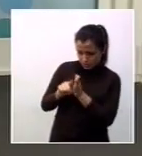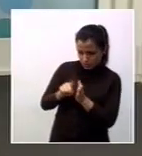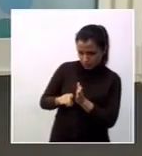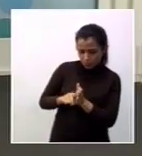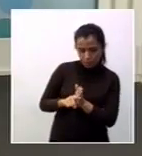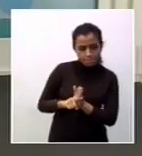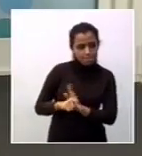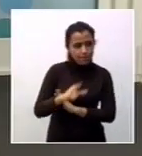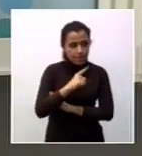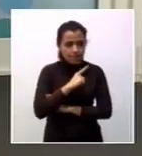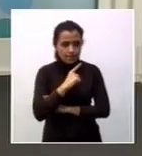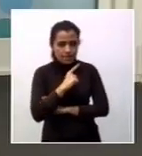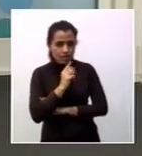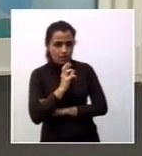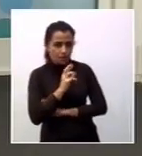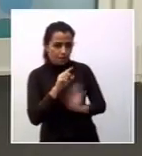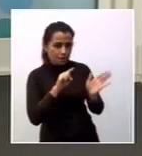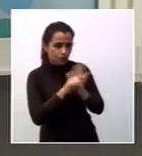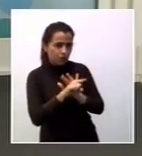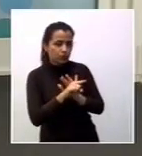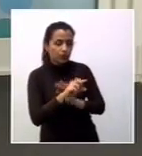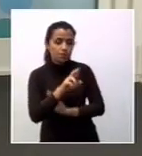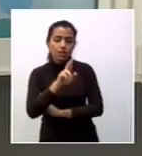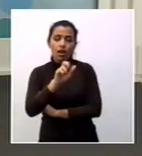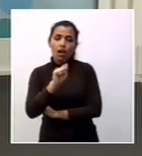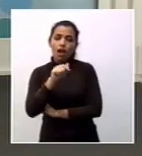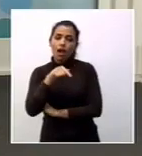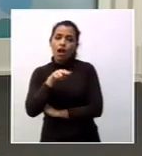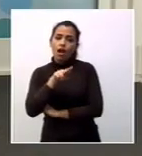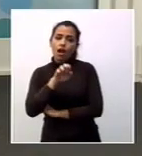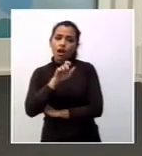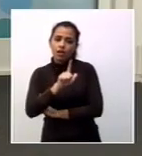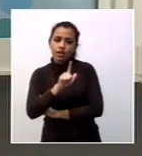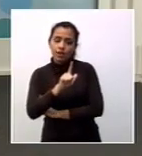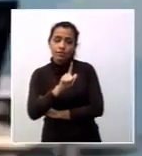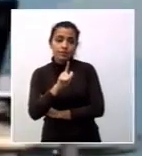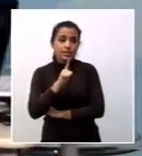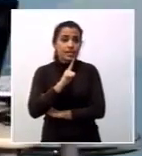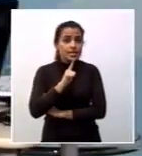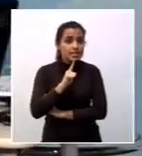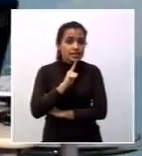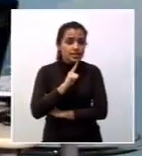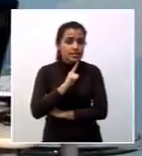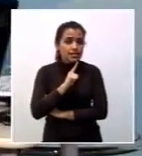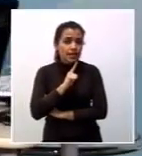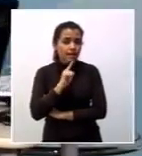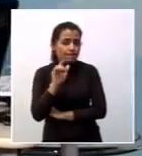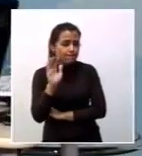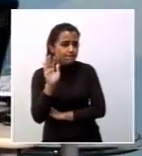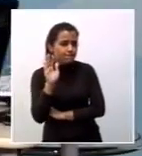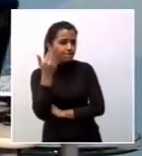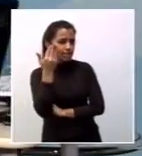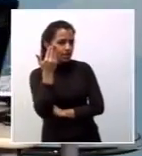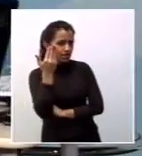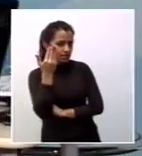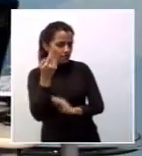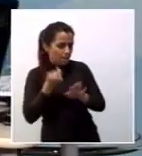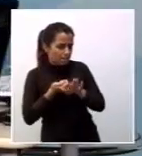uma sim. A Raquel está perguntando se existe fake news nos livros.